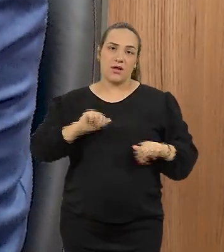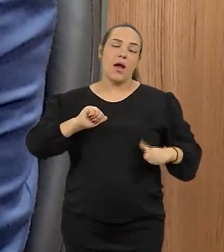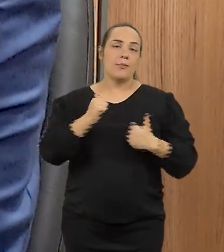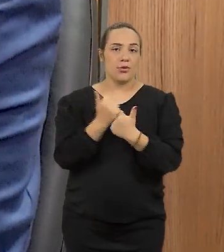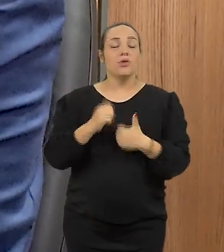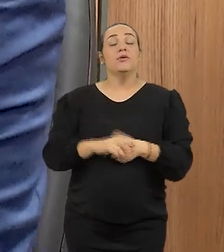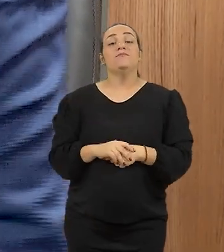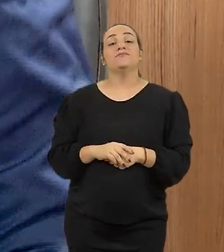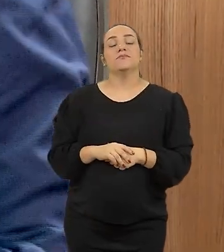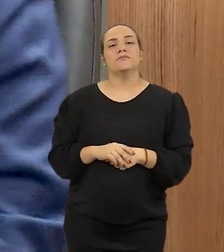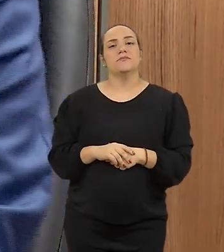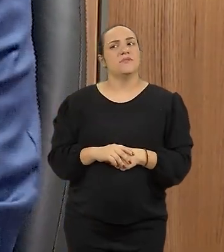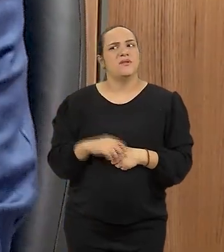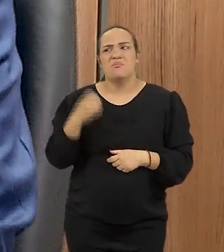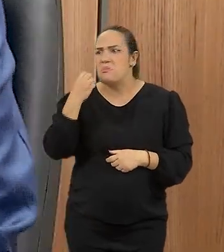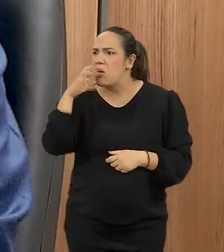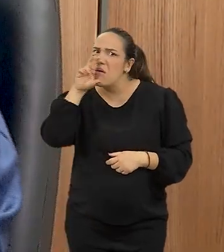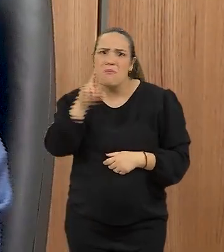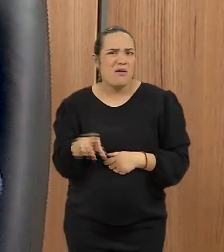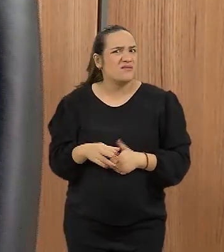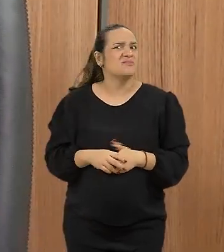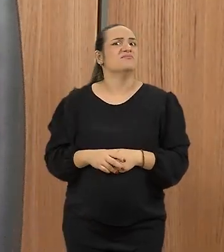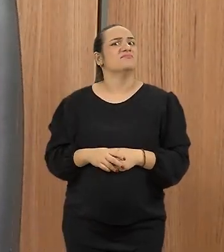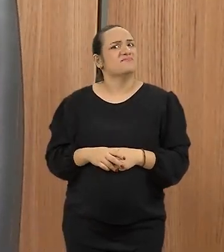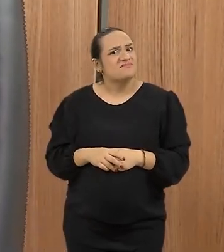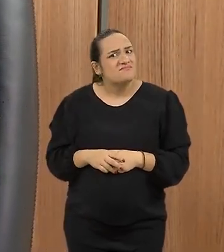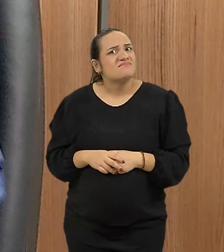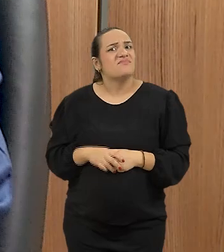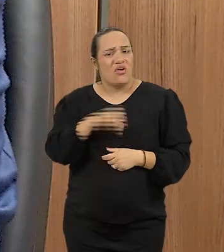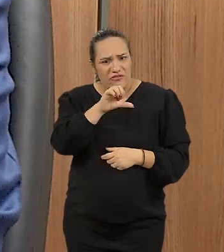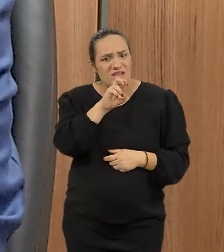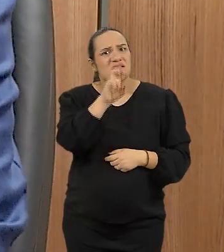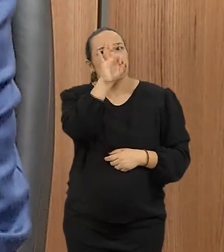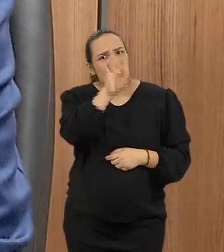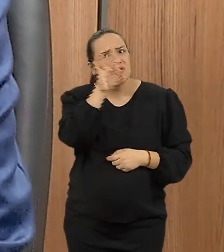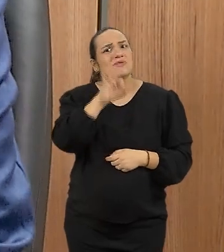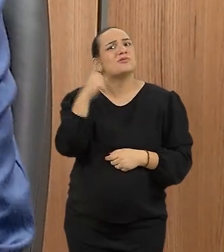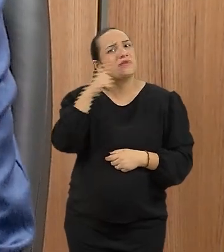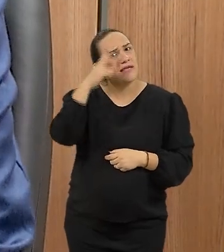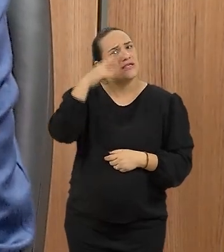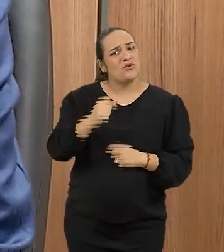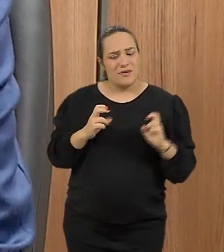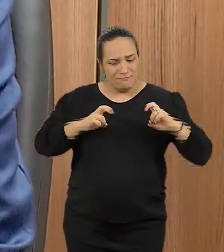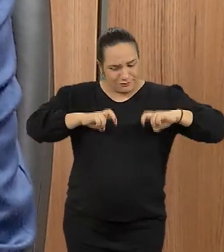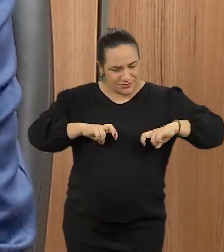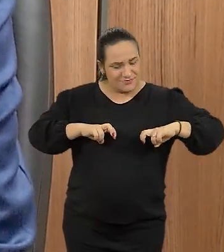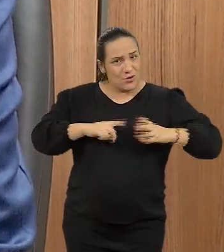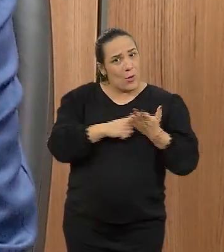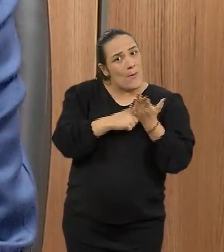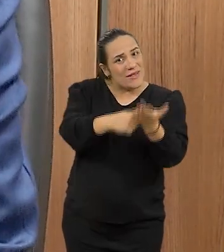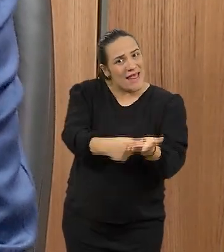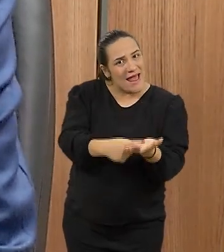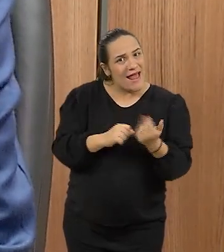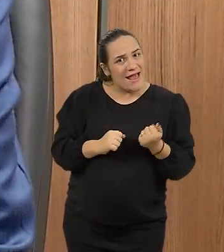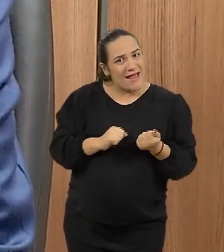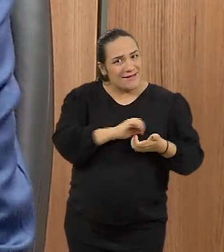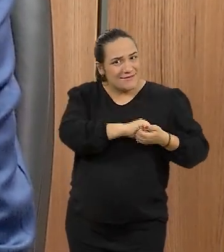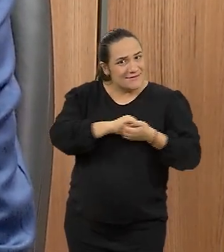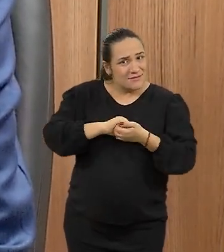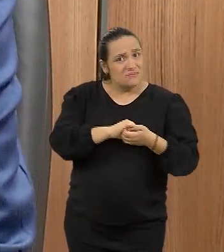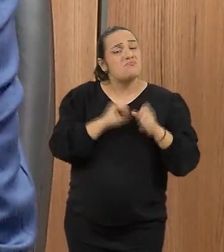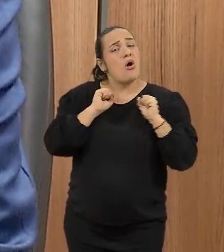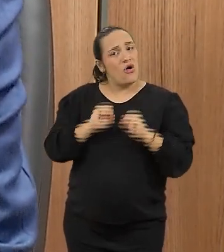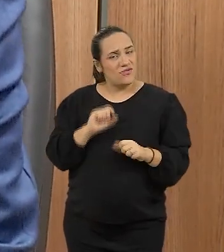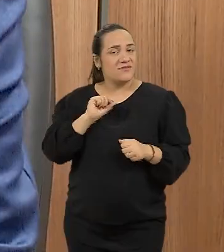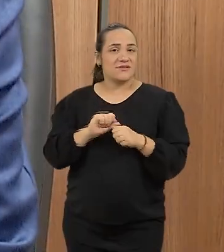Defensoria Pública, em muitos casos, e tem dado muito resultado. Então você vê como não é algo que é impraticável.